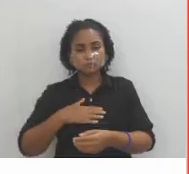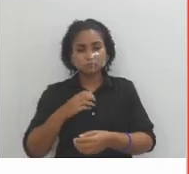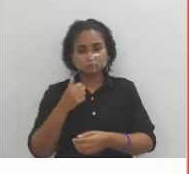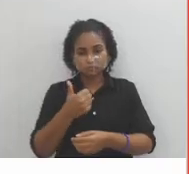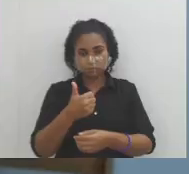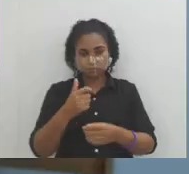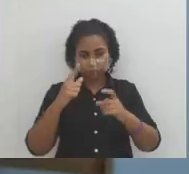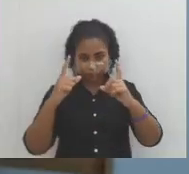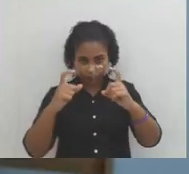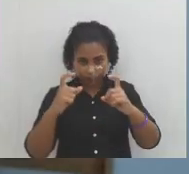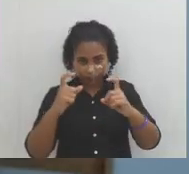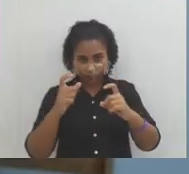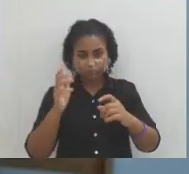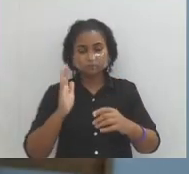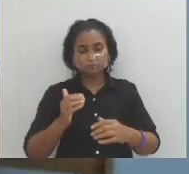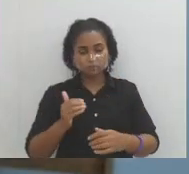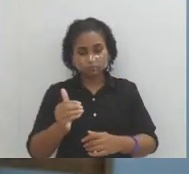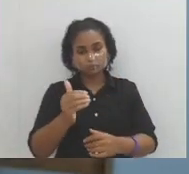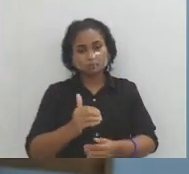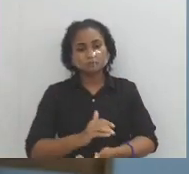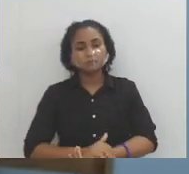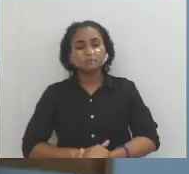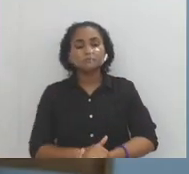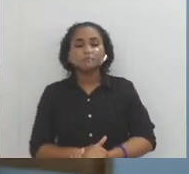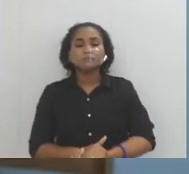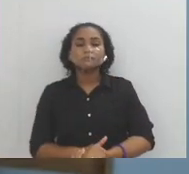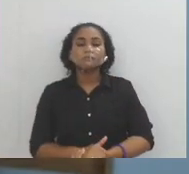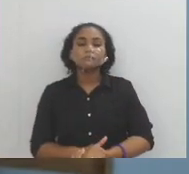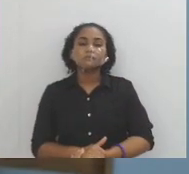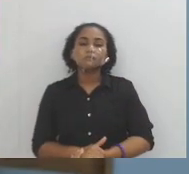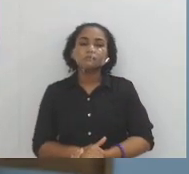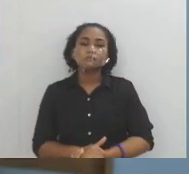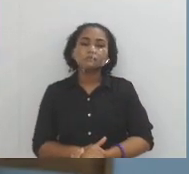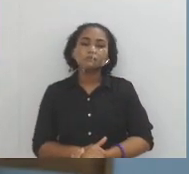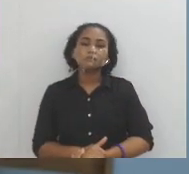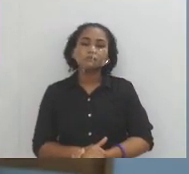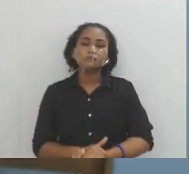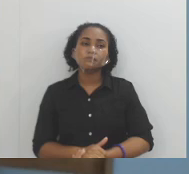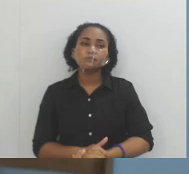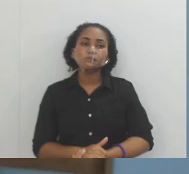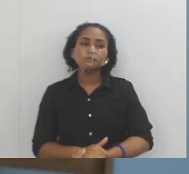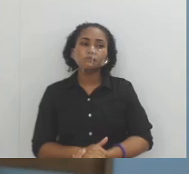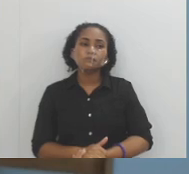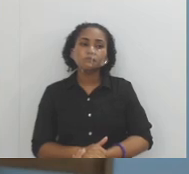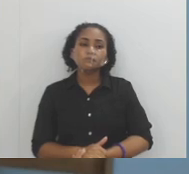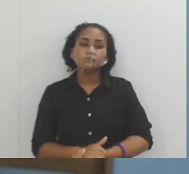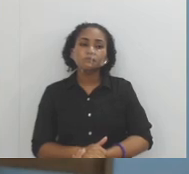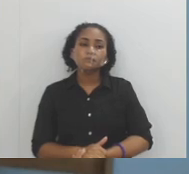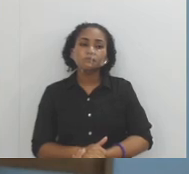tá? Printou, tirou foto, vamos lá, vamos adiante. Vamos ver